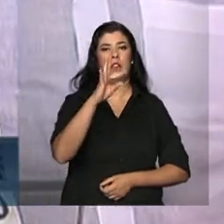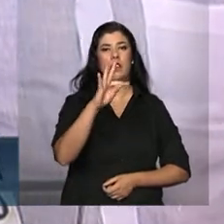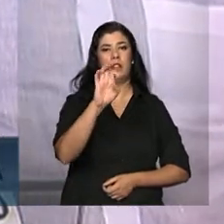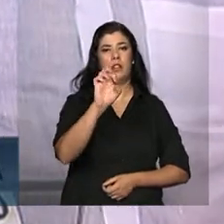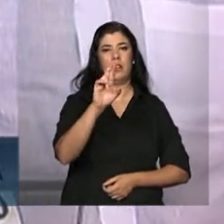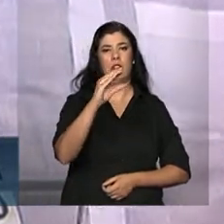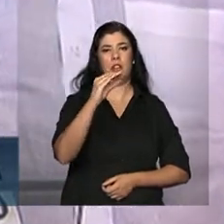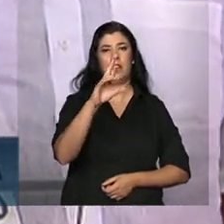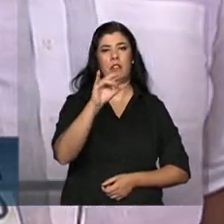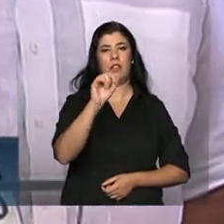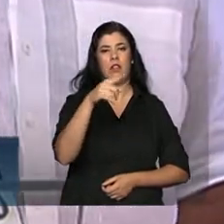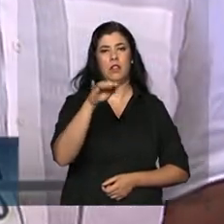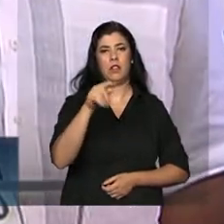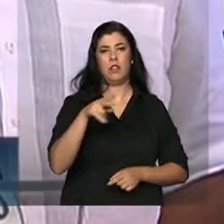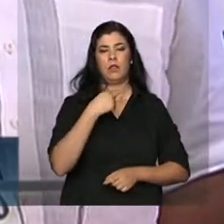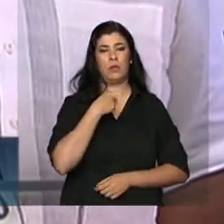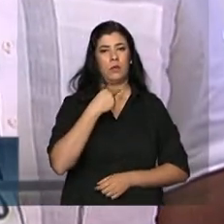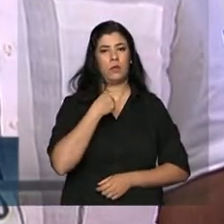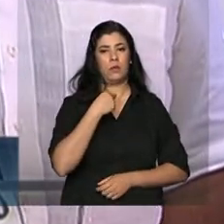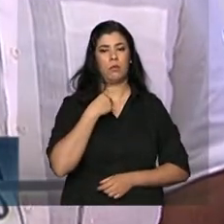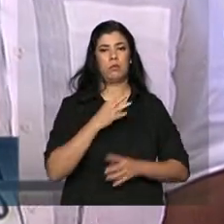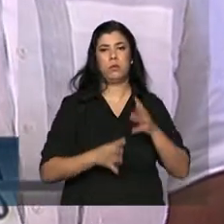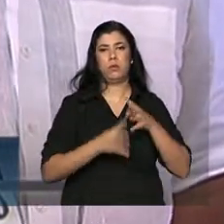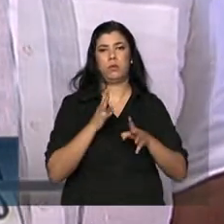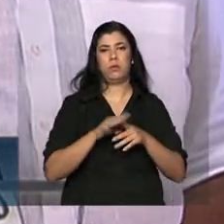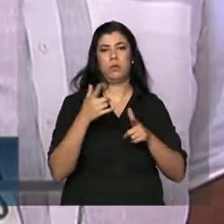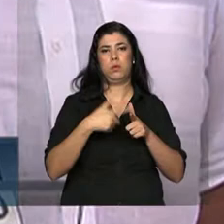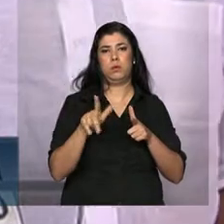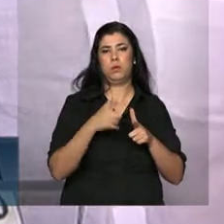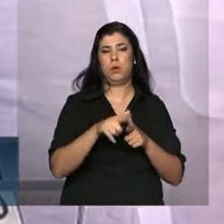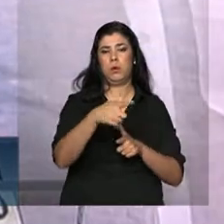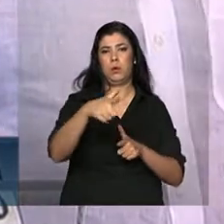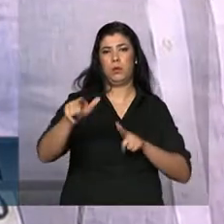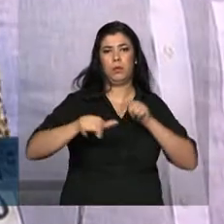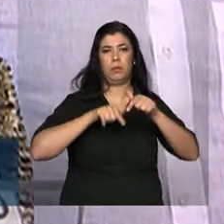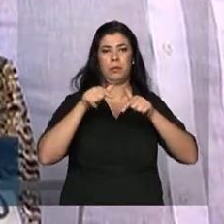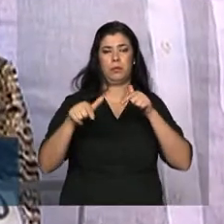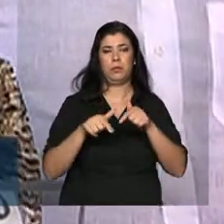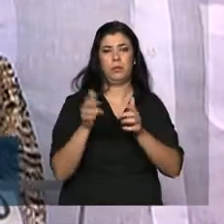comprometer direitos dos trabalhadores. Nós não podemos